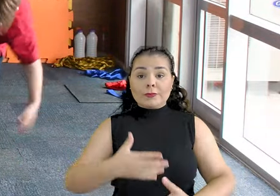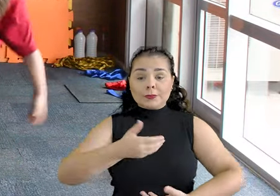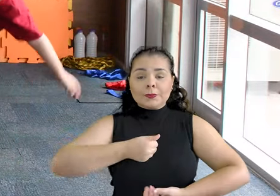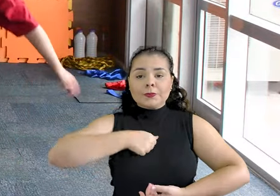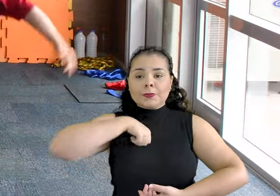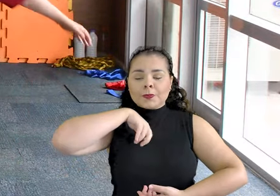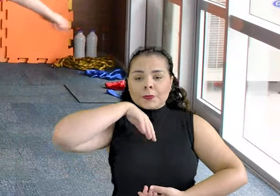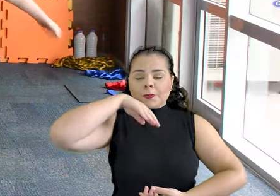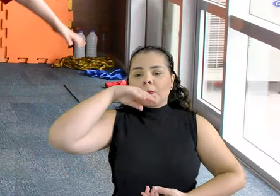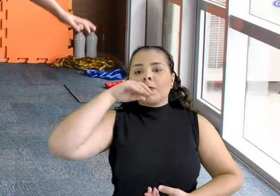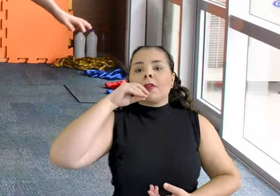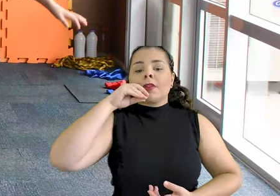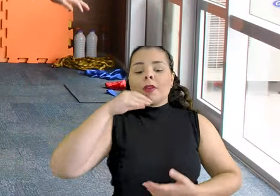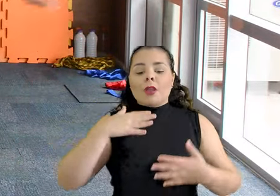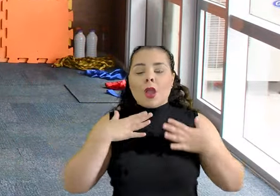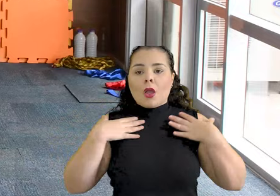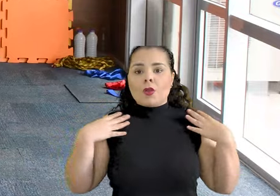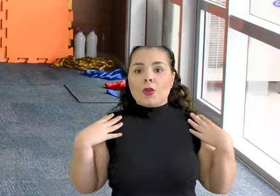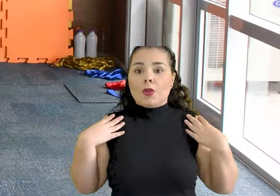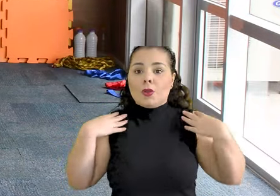Guarda o braço. Opa,